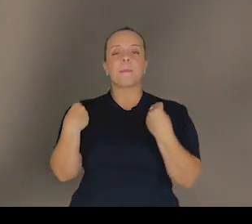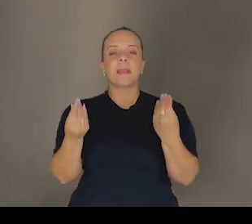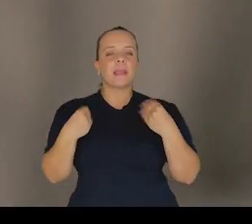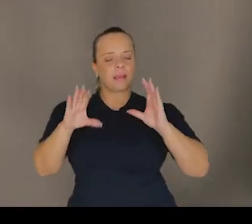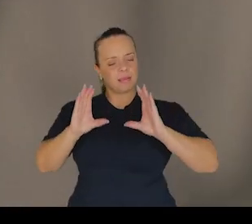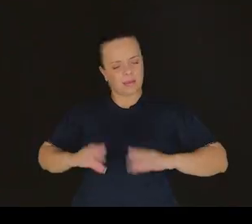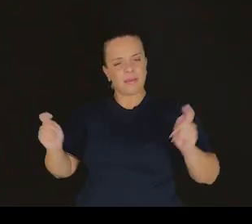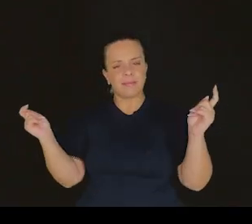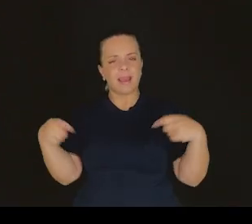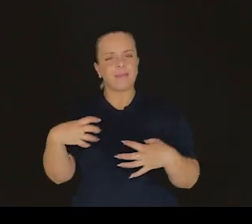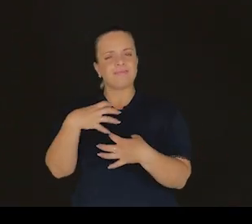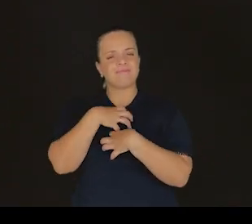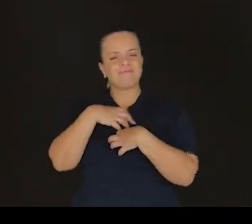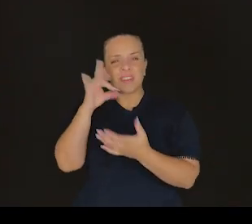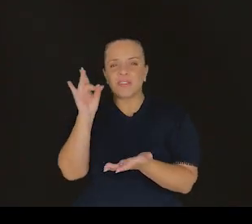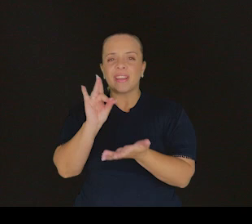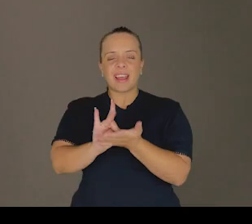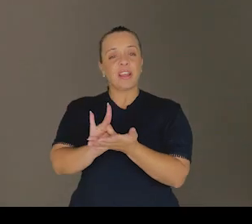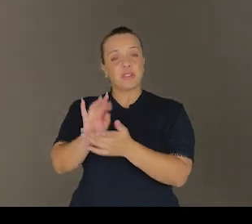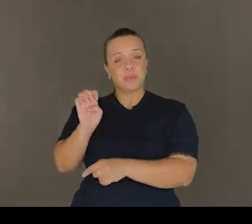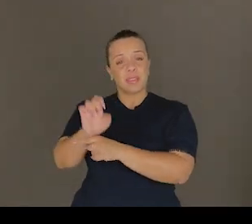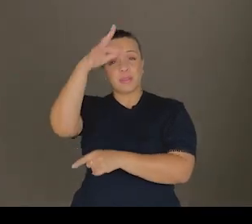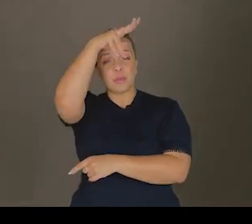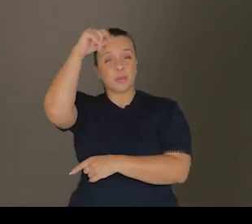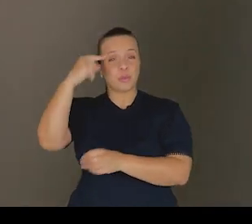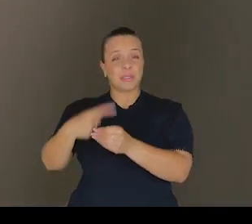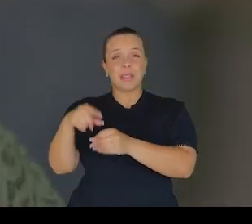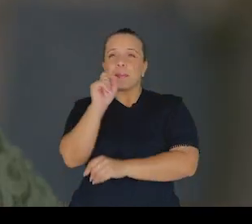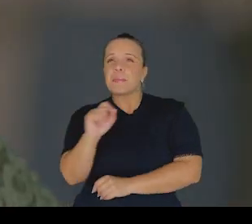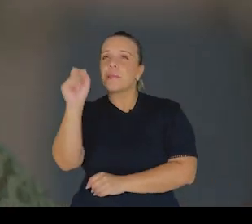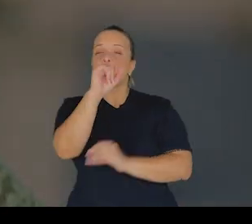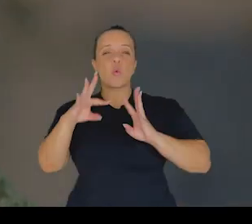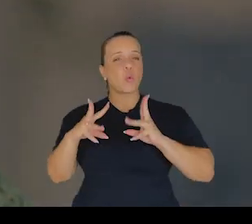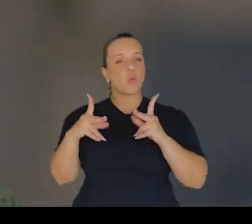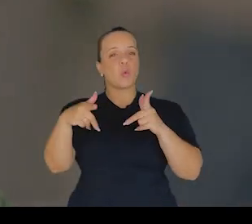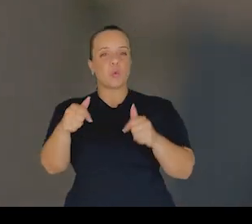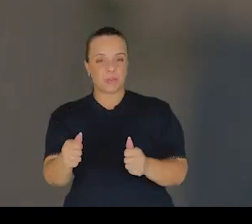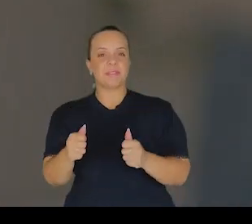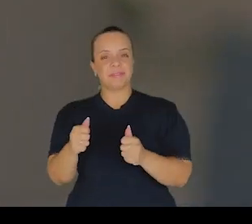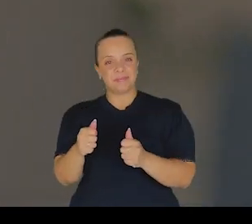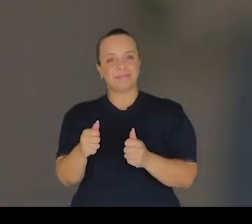Para que a cidadania possa ser vivida por completo em cada canto do nosso estado.